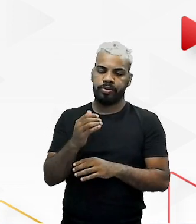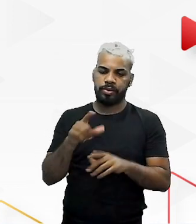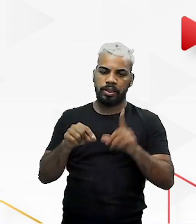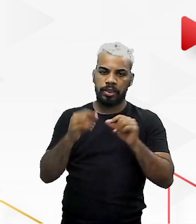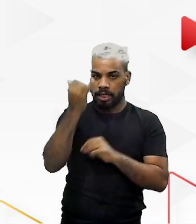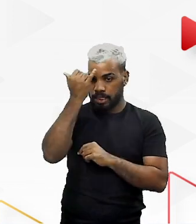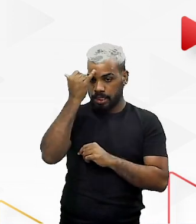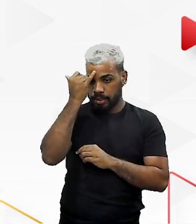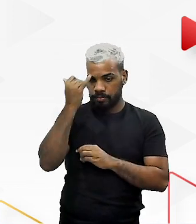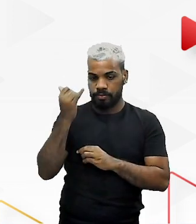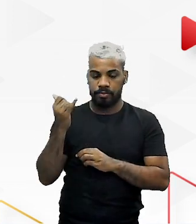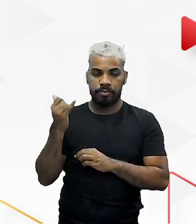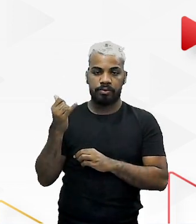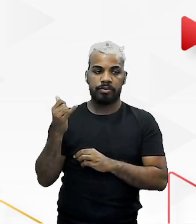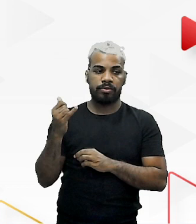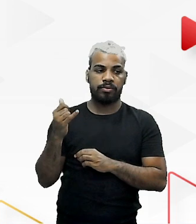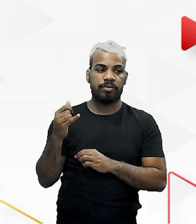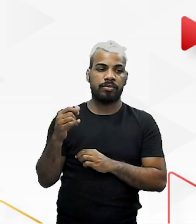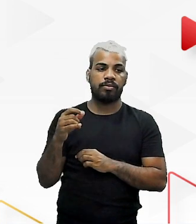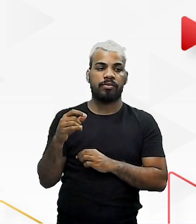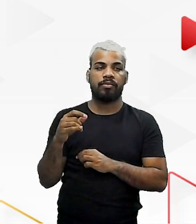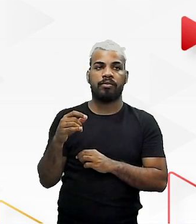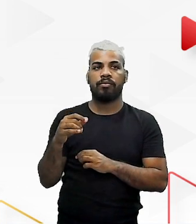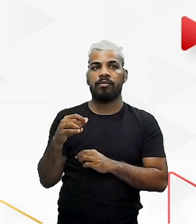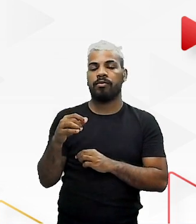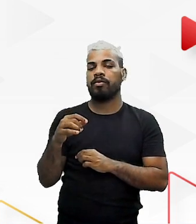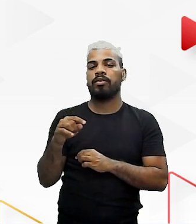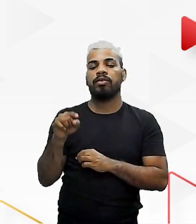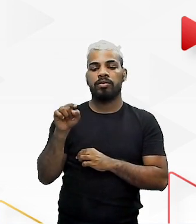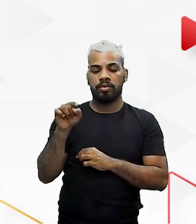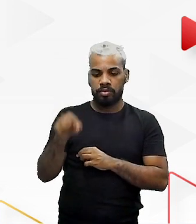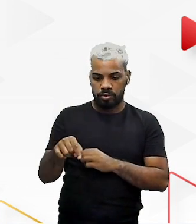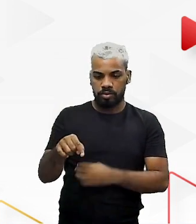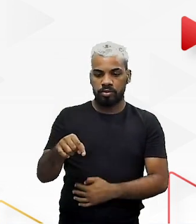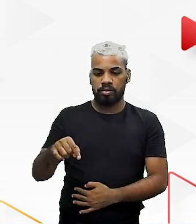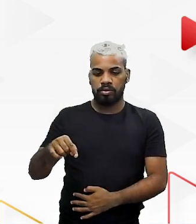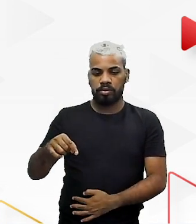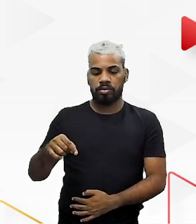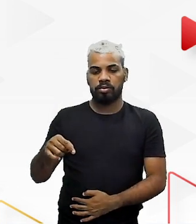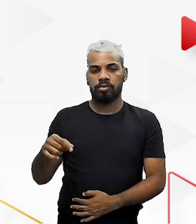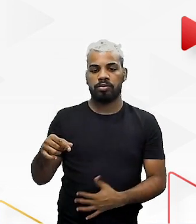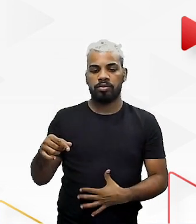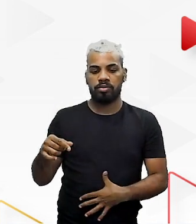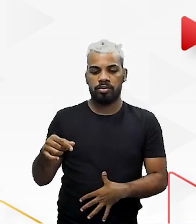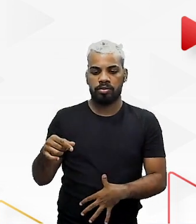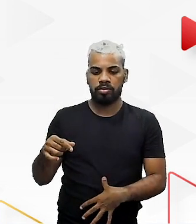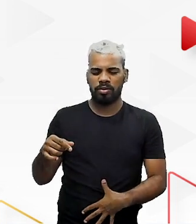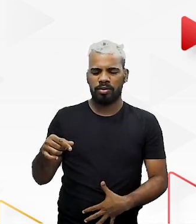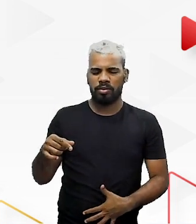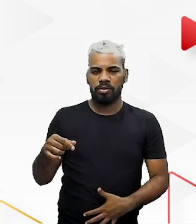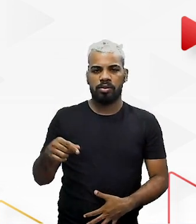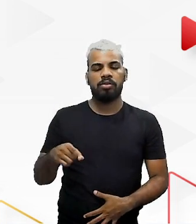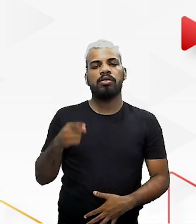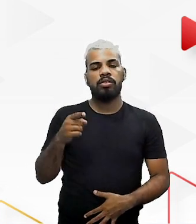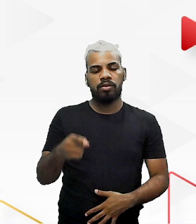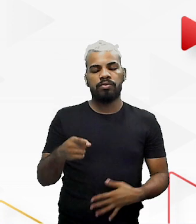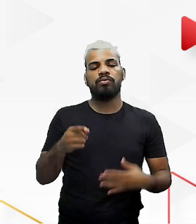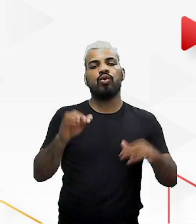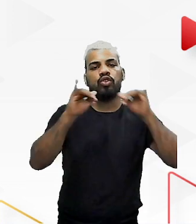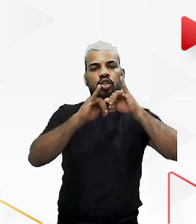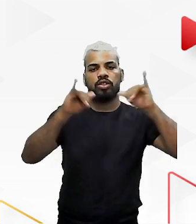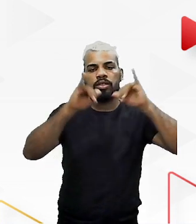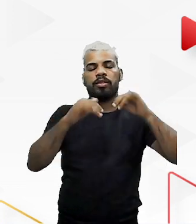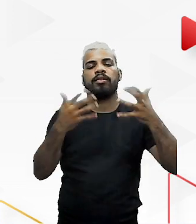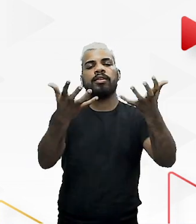né? Então, Constantine, ele vai ali, né? Os noticiários vão ali tentar mais uma